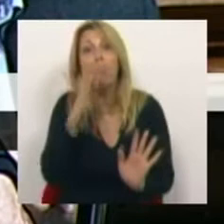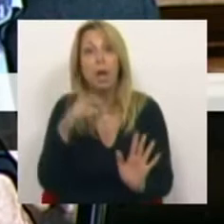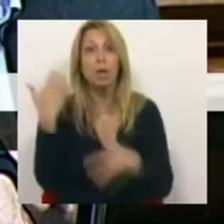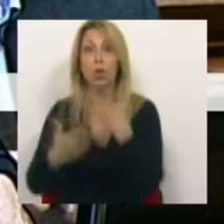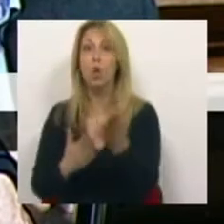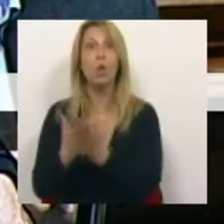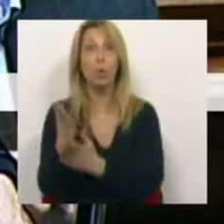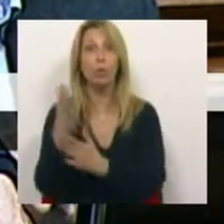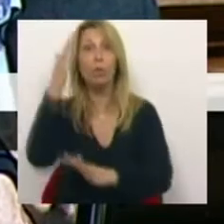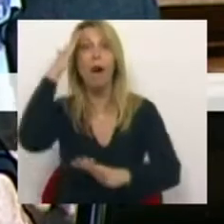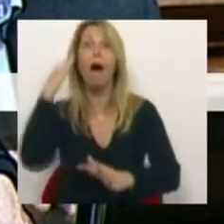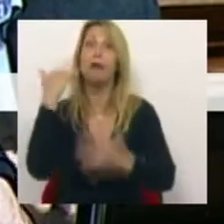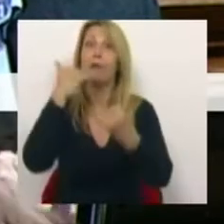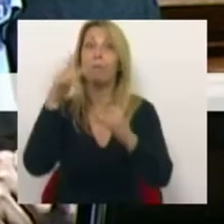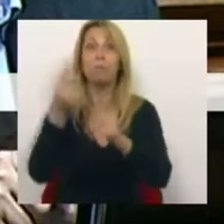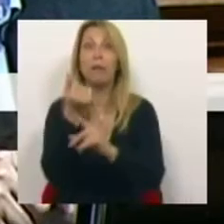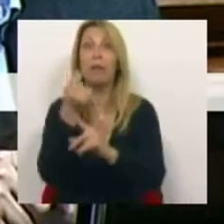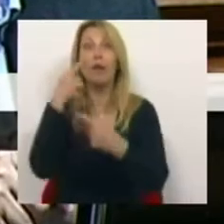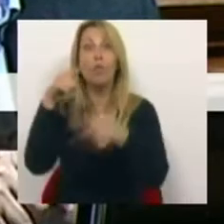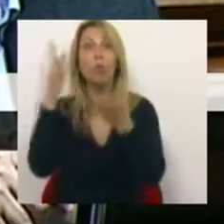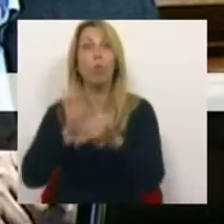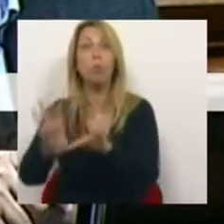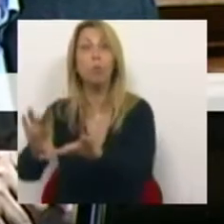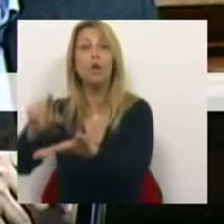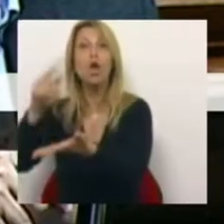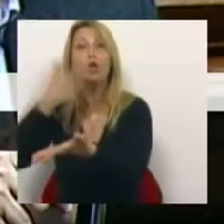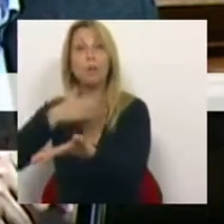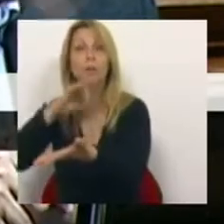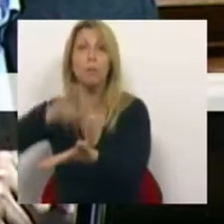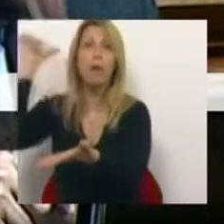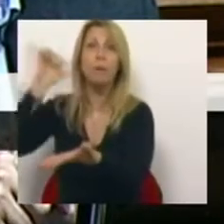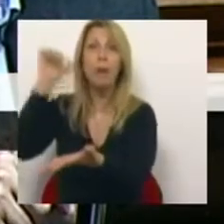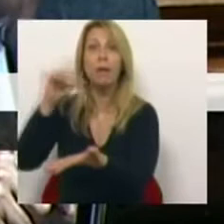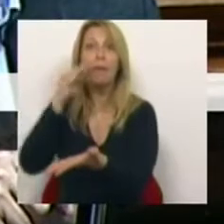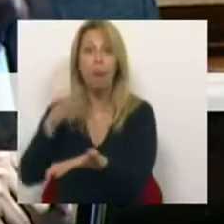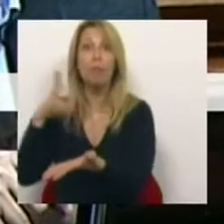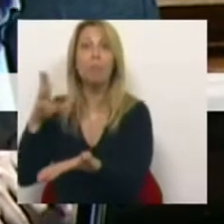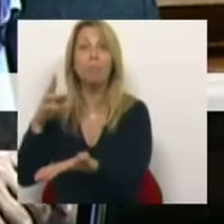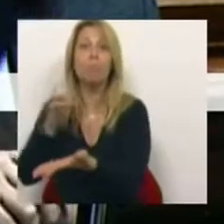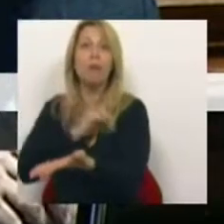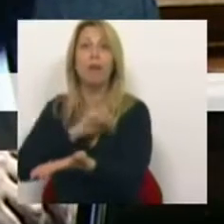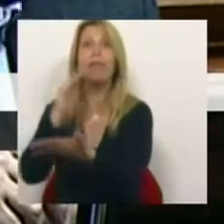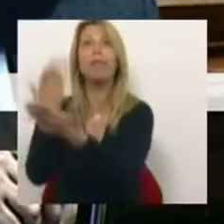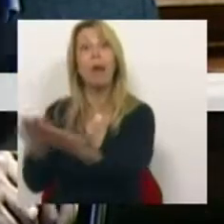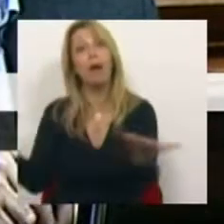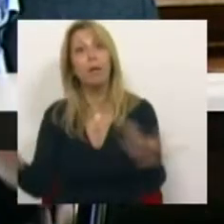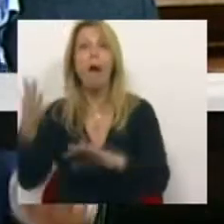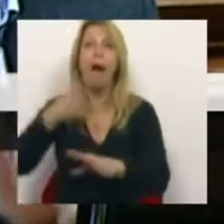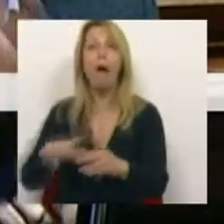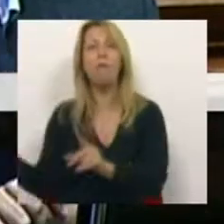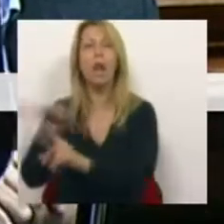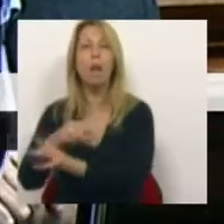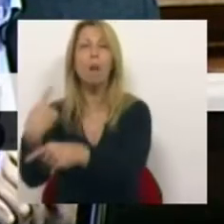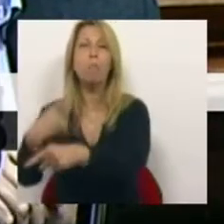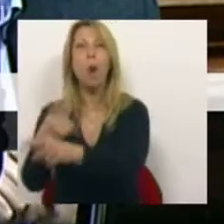achar alegremente que ainda não foi dinheiro público suficiente para a banca privada e portanto querem continuar a limpar bancos privados com dinheiros públicos e a entregá-los a